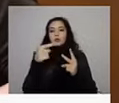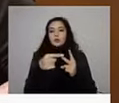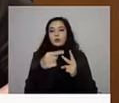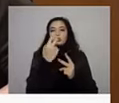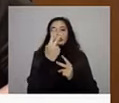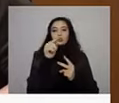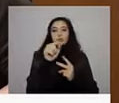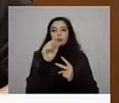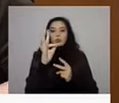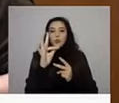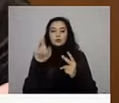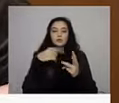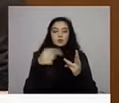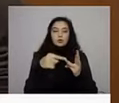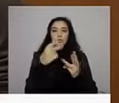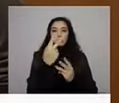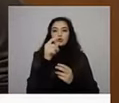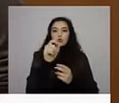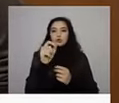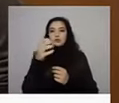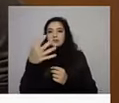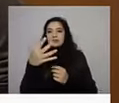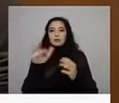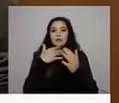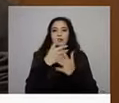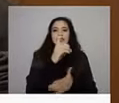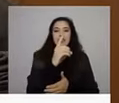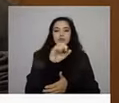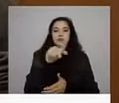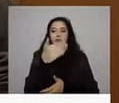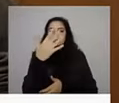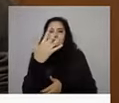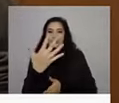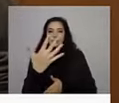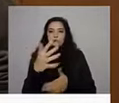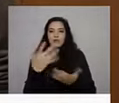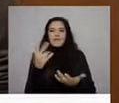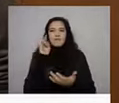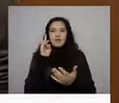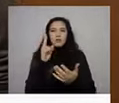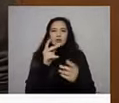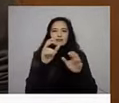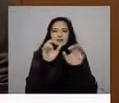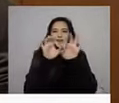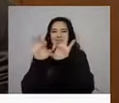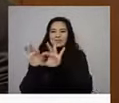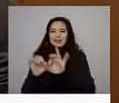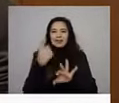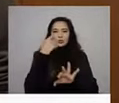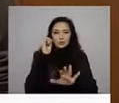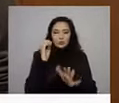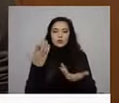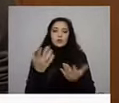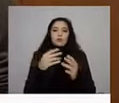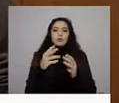e 2 milhões em 2025, num total de 6,5 milhões. Não é o mesmo valor em todos os anos. E são valores redondos, precisos.